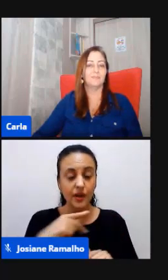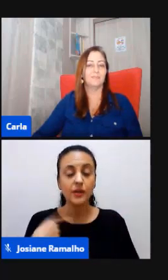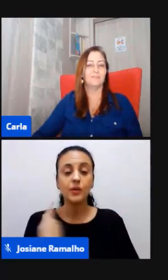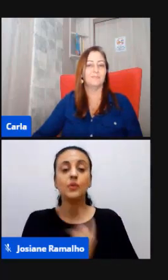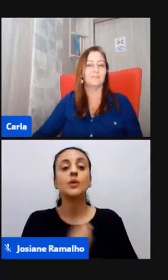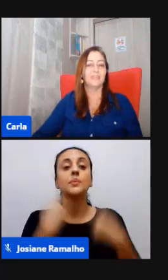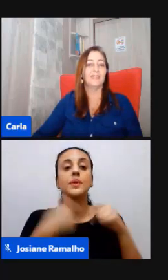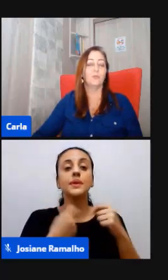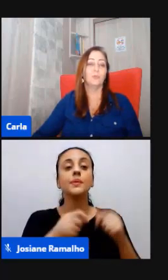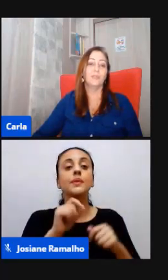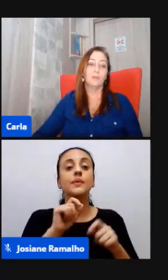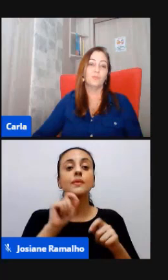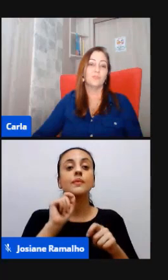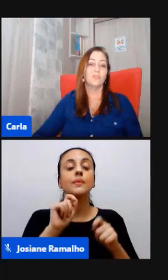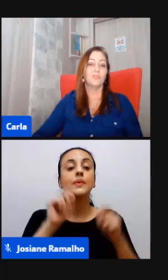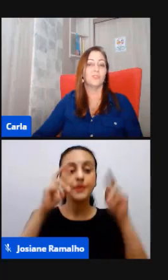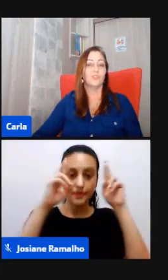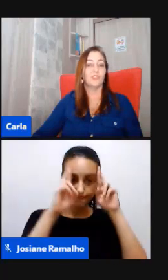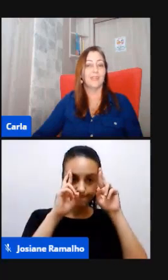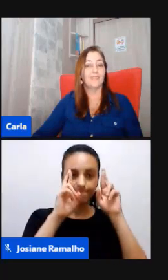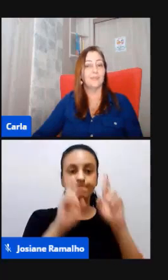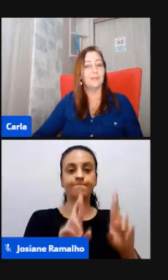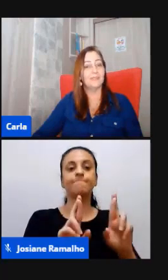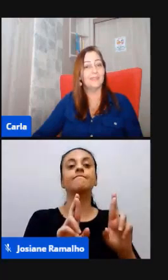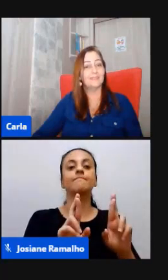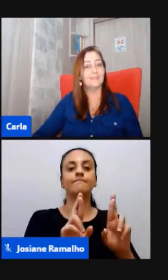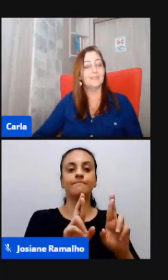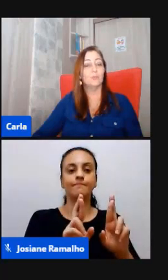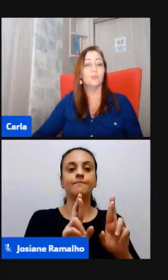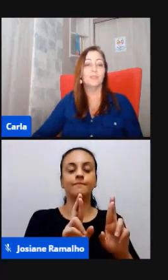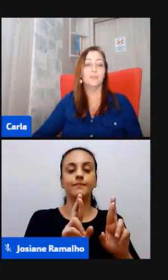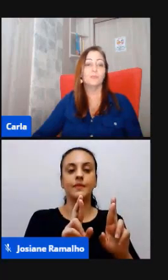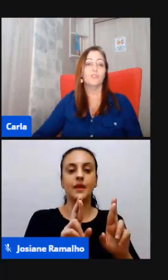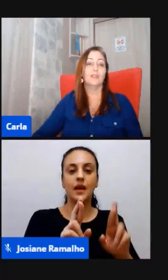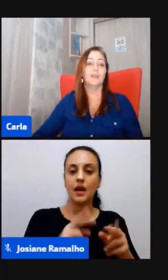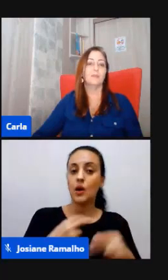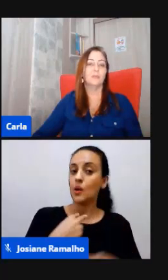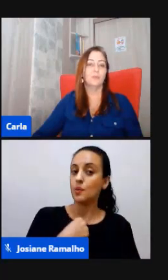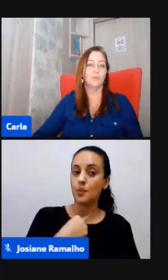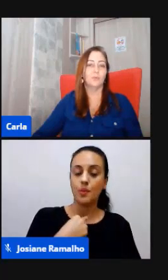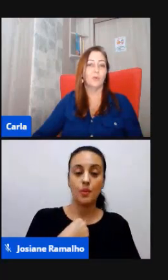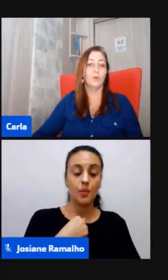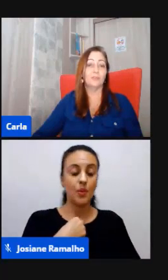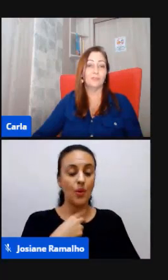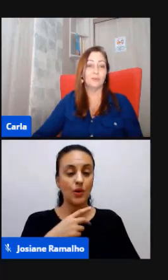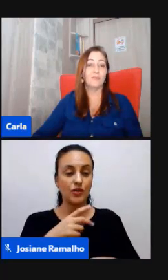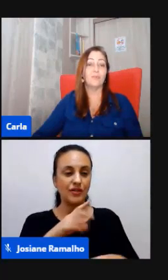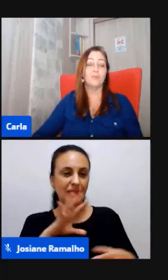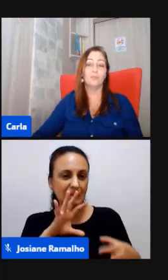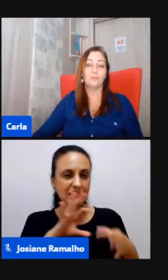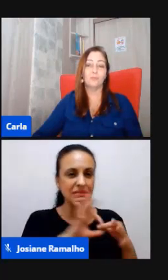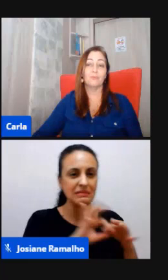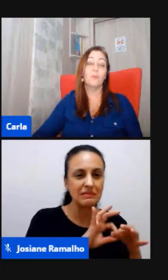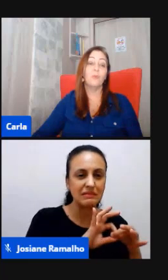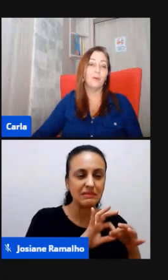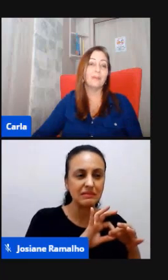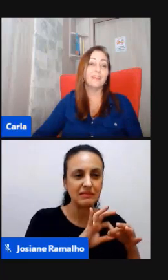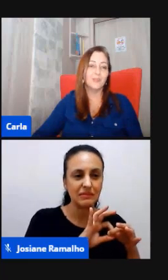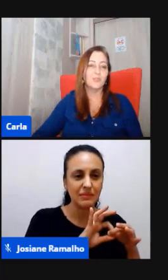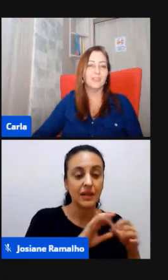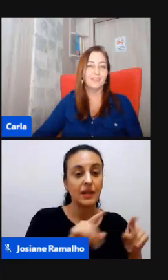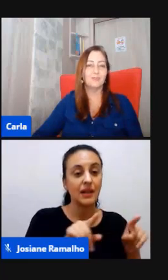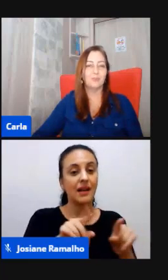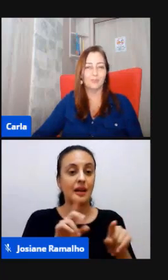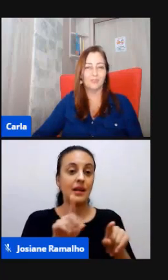respeitar. Não podemos gerar dependência e não podemos gerar abandono. Olha só como